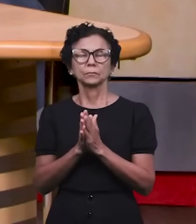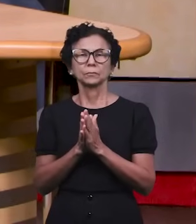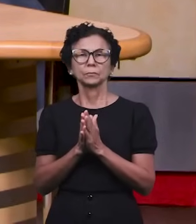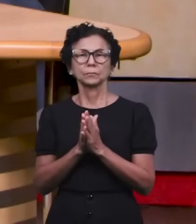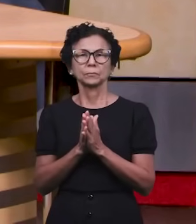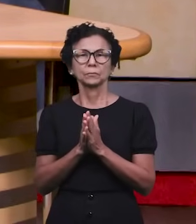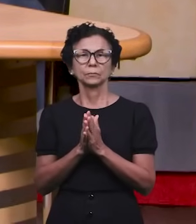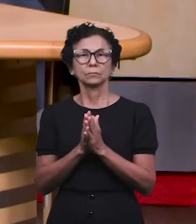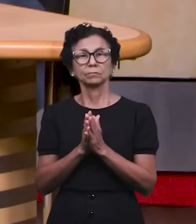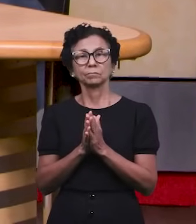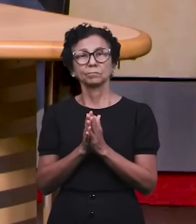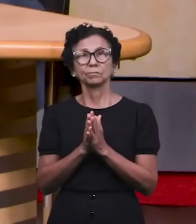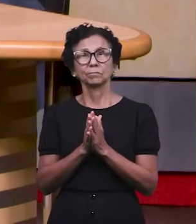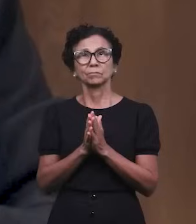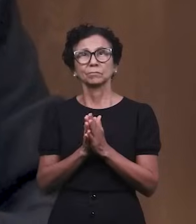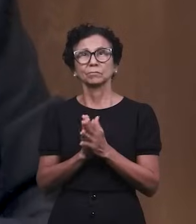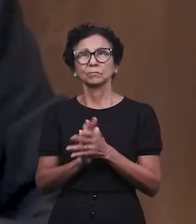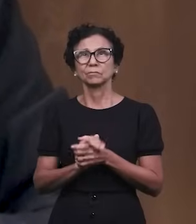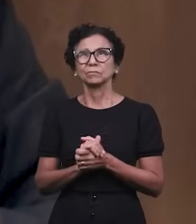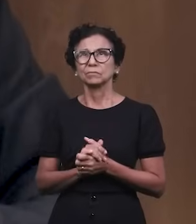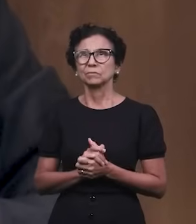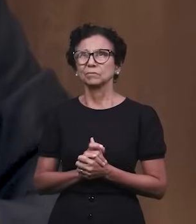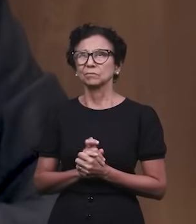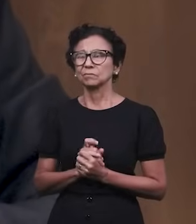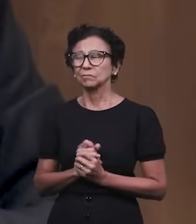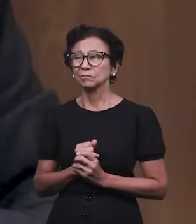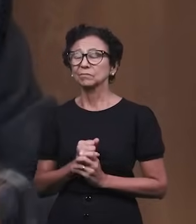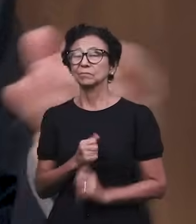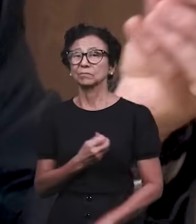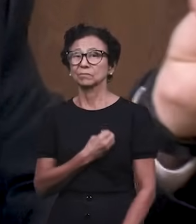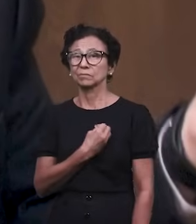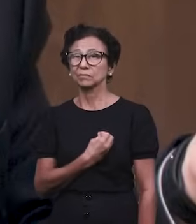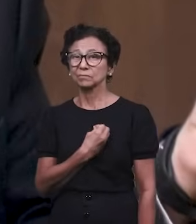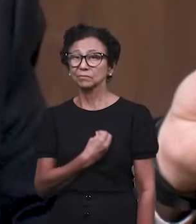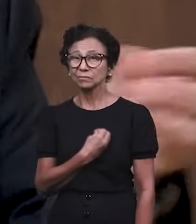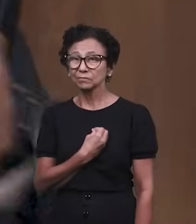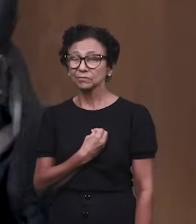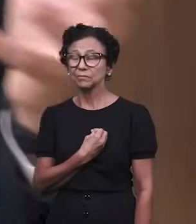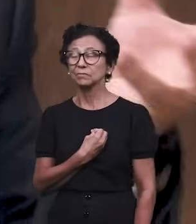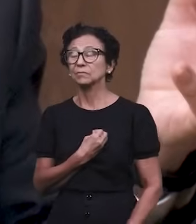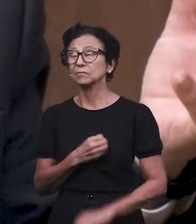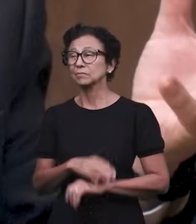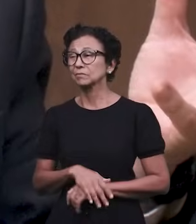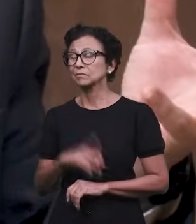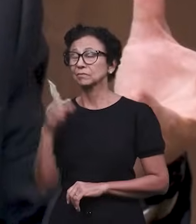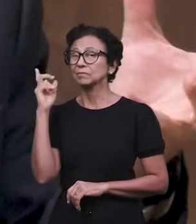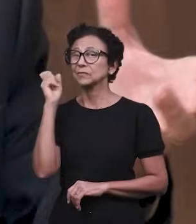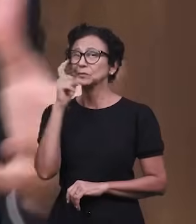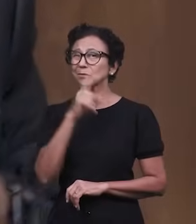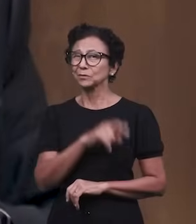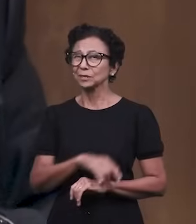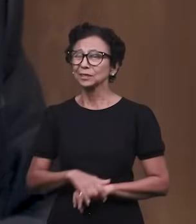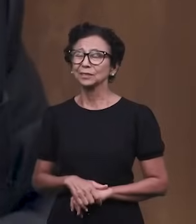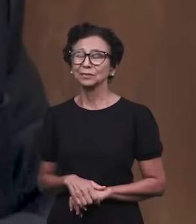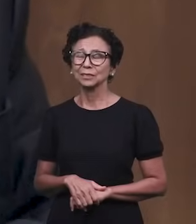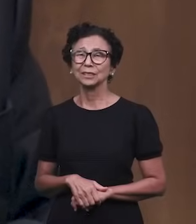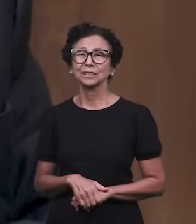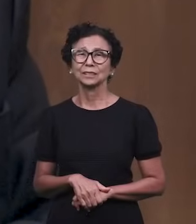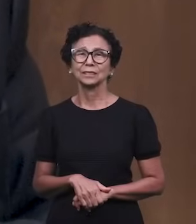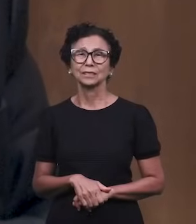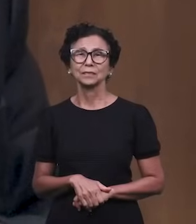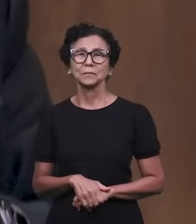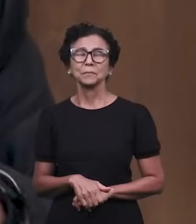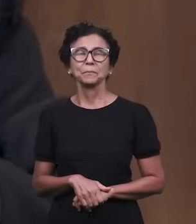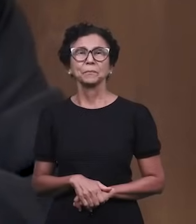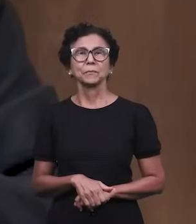dia a dia, é muito duro para quase todo mundo, é muito corrido. Hoje em dia, então, as coisas são muito